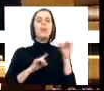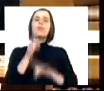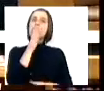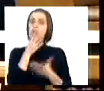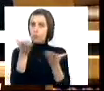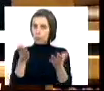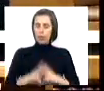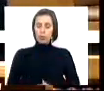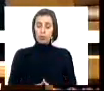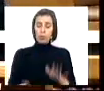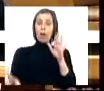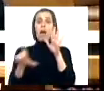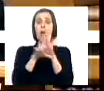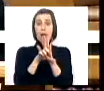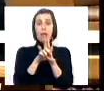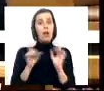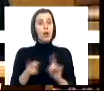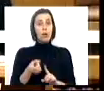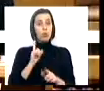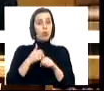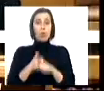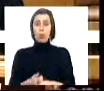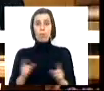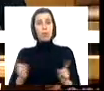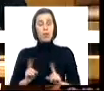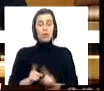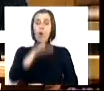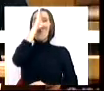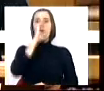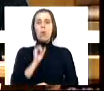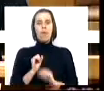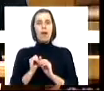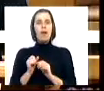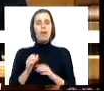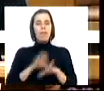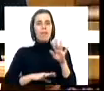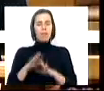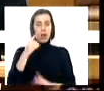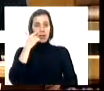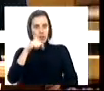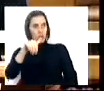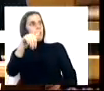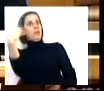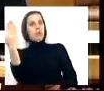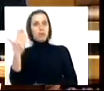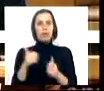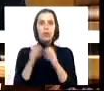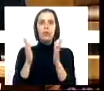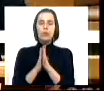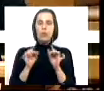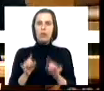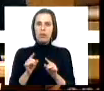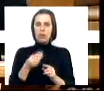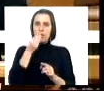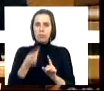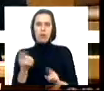senhores deputados, a lei não foi cumprida e o Governo pactua inacreditavelmente com toda